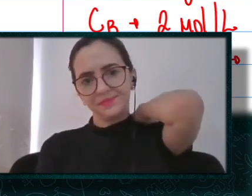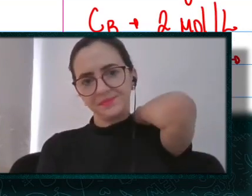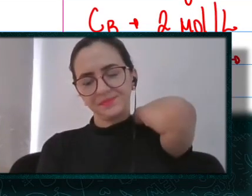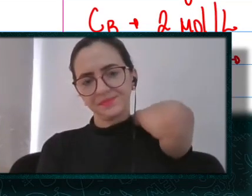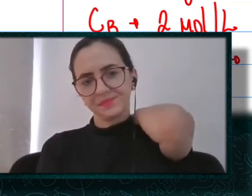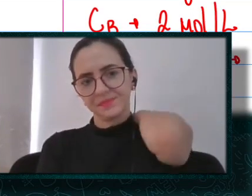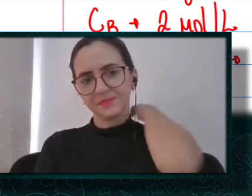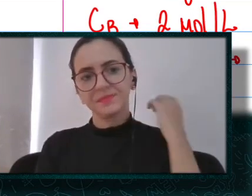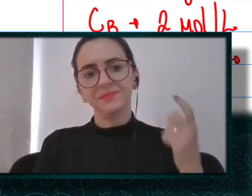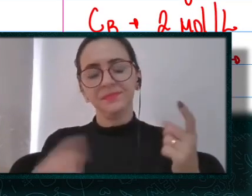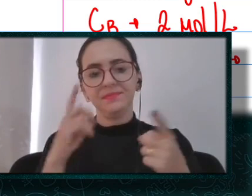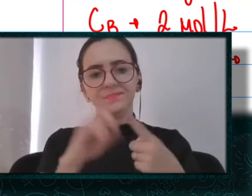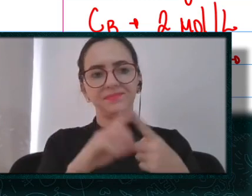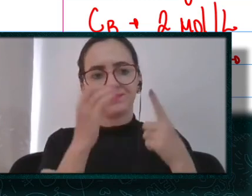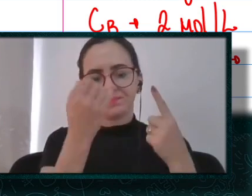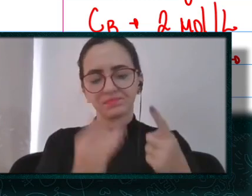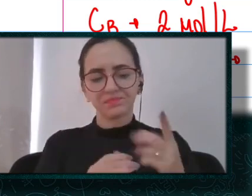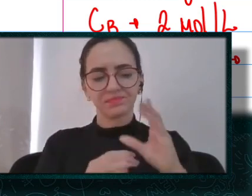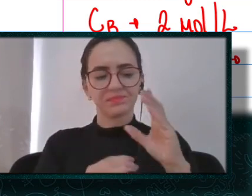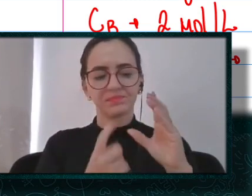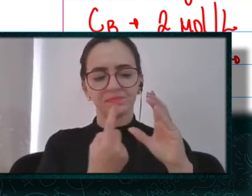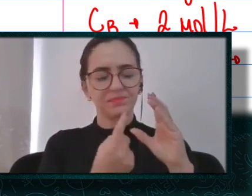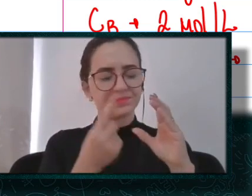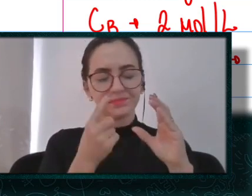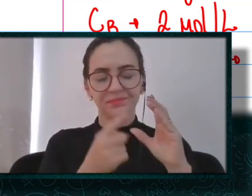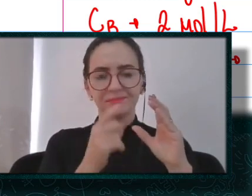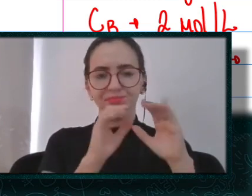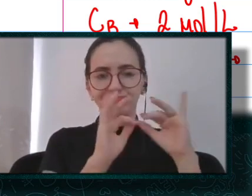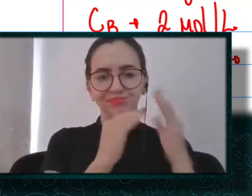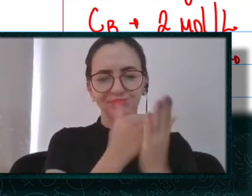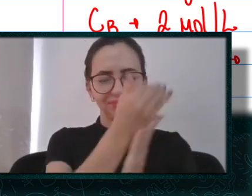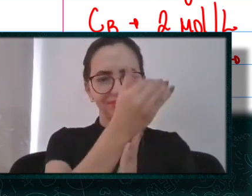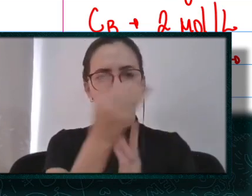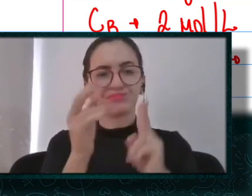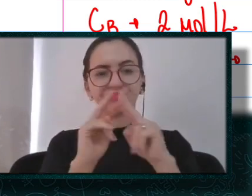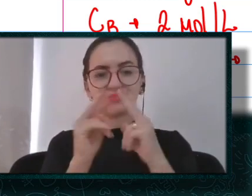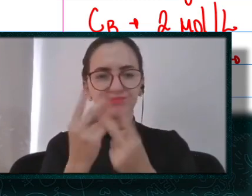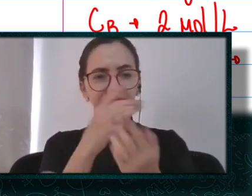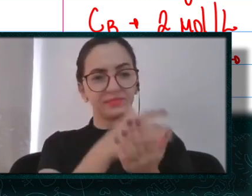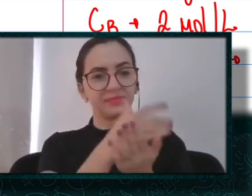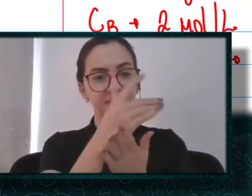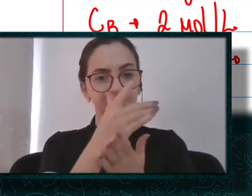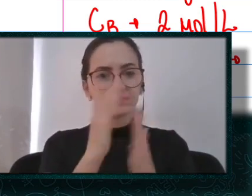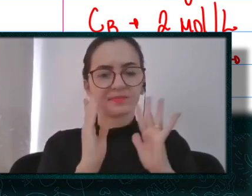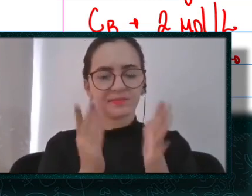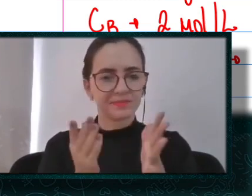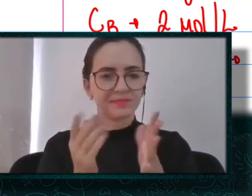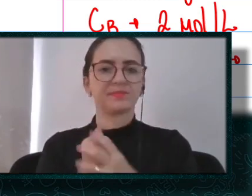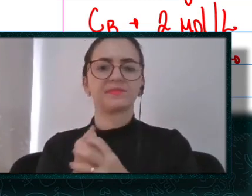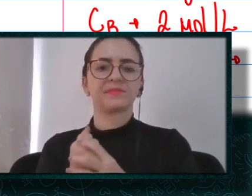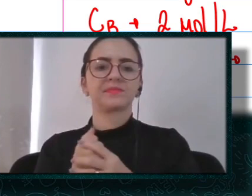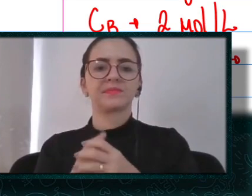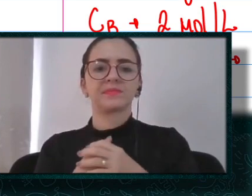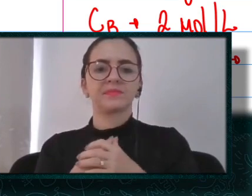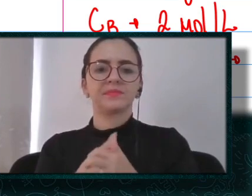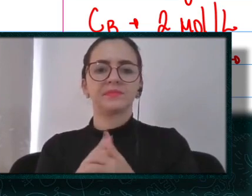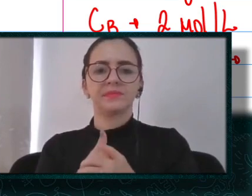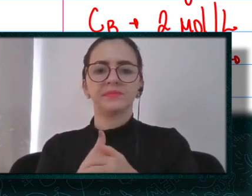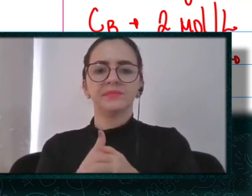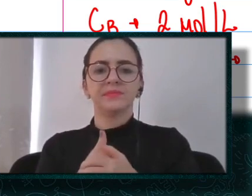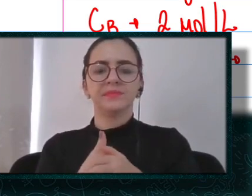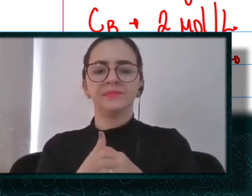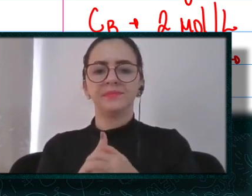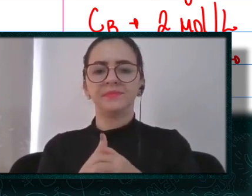Ela me fala os volumes iniciais de cada uma das substâncias, tá? E aí ela pergunta